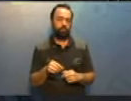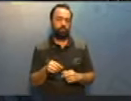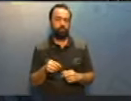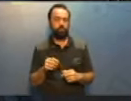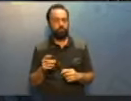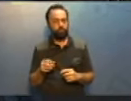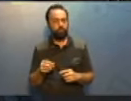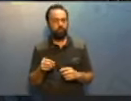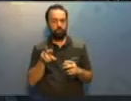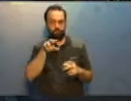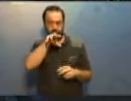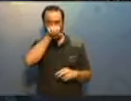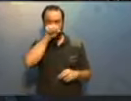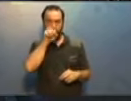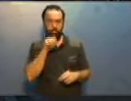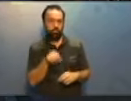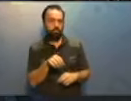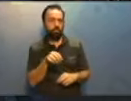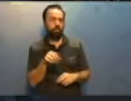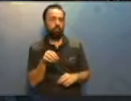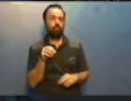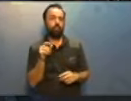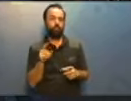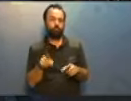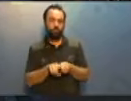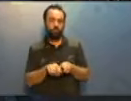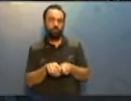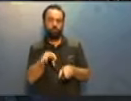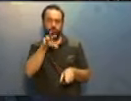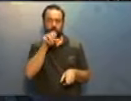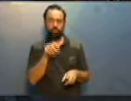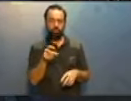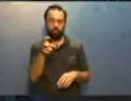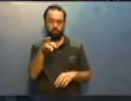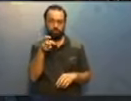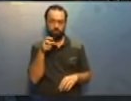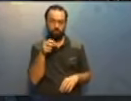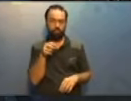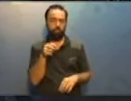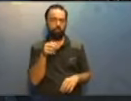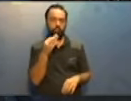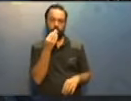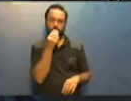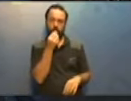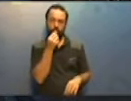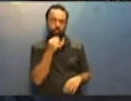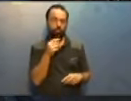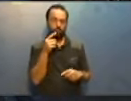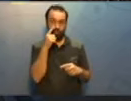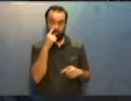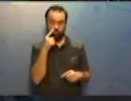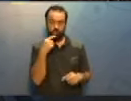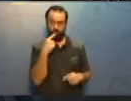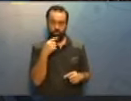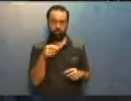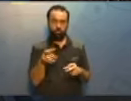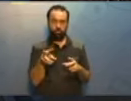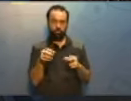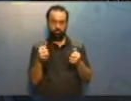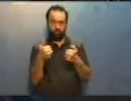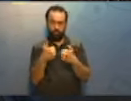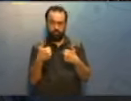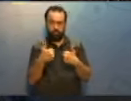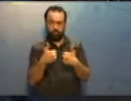alguns cheiros, no olfato a gente consegue identificar também alguns sabores através do cheiro. Os dois sentidos eles são muito próximos, são bem combinados um com o